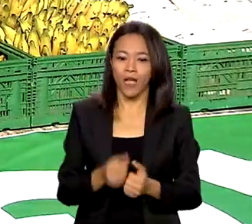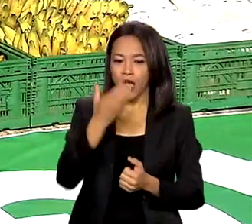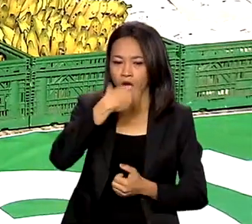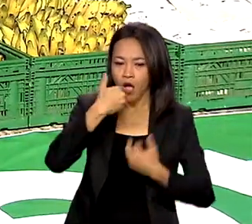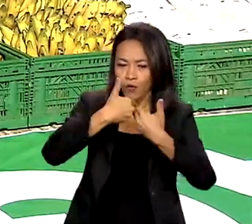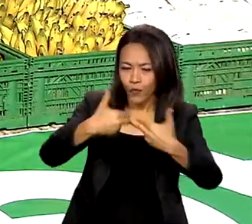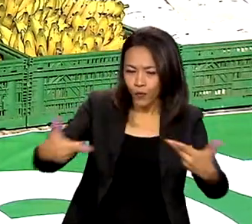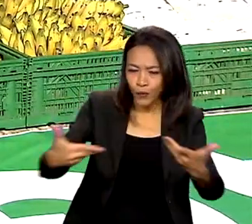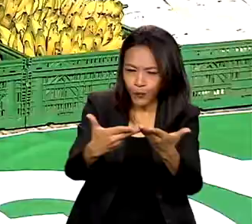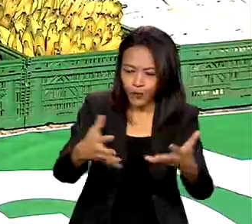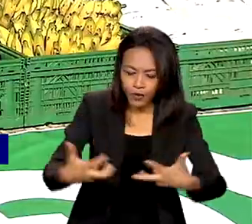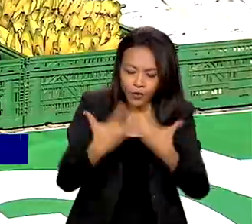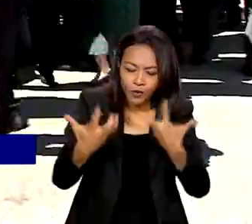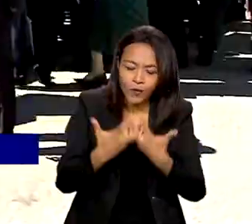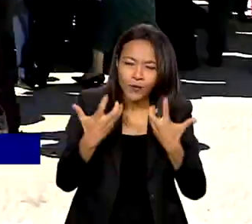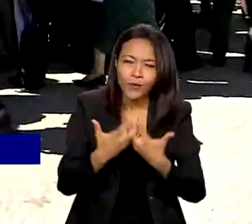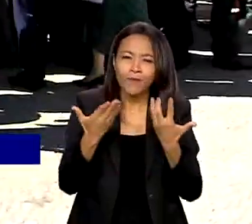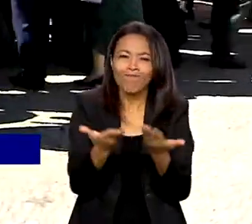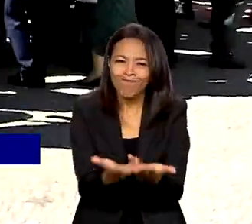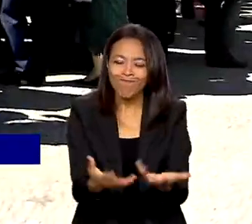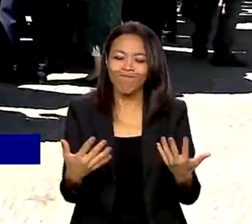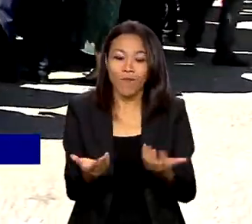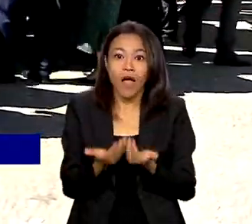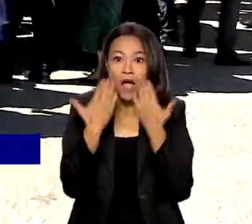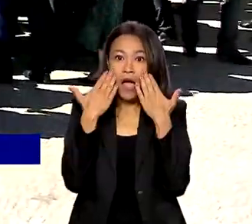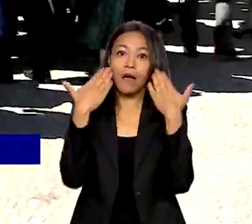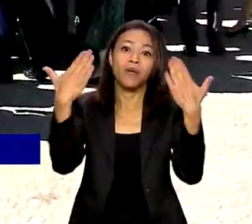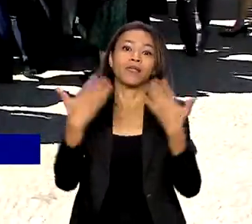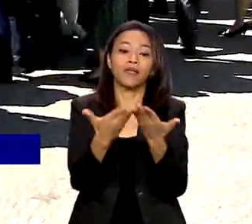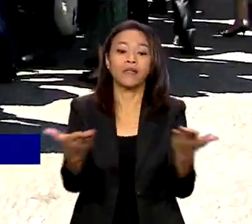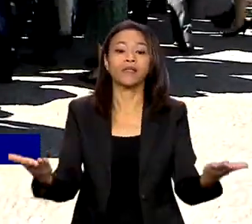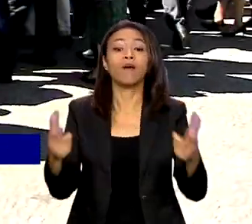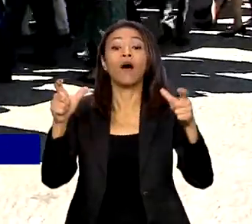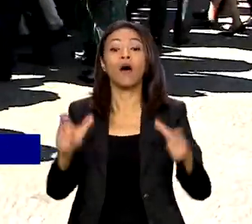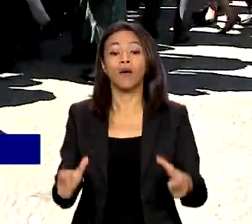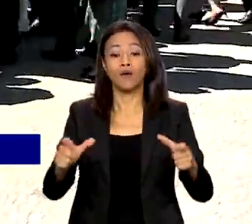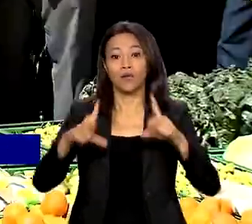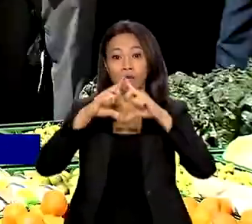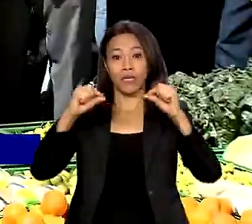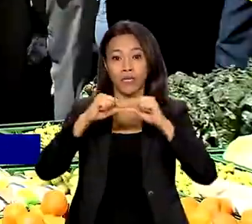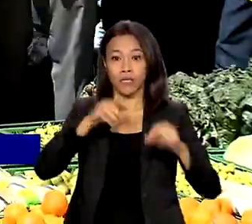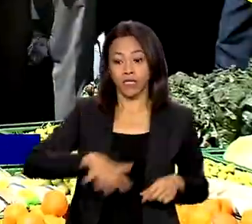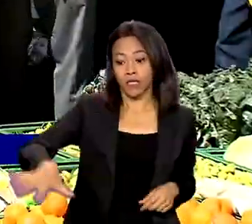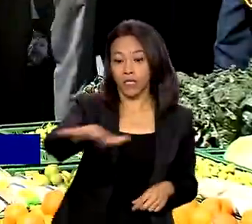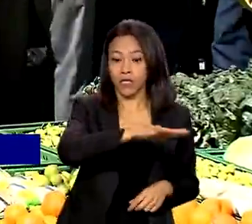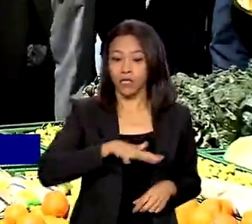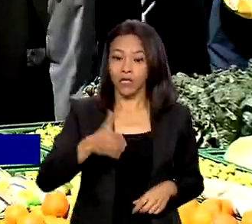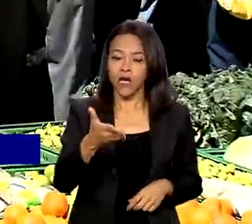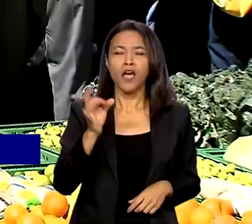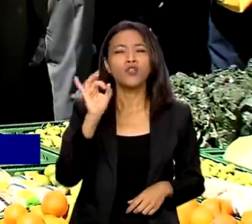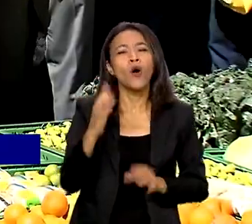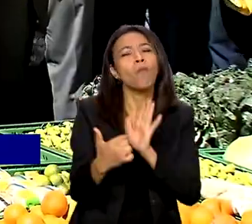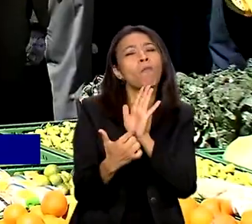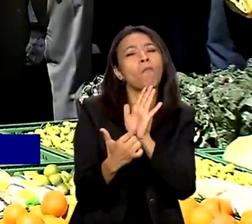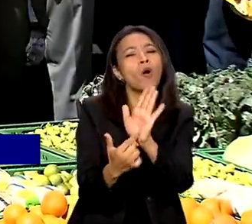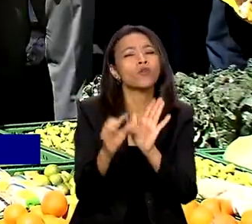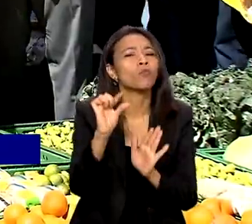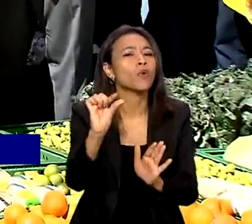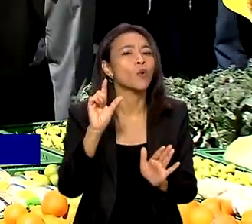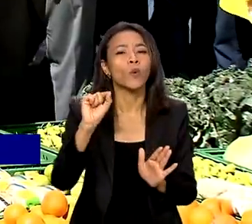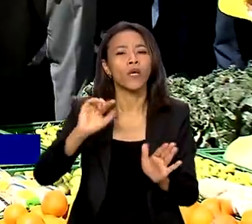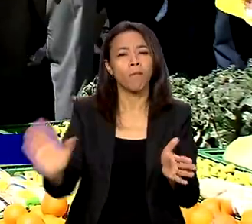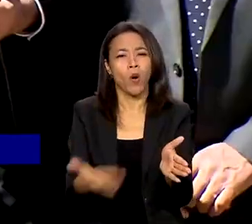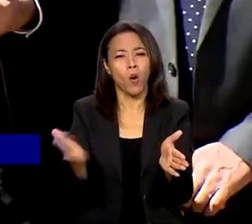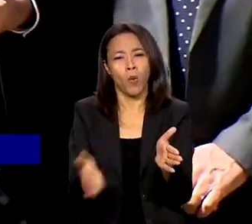Frutas e verduras fresquinhas. A exposição na Praça dos Três Poderes, em Brasília, é só uma amostra do que é produzido pela